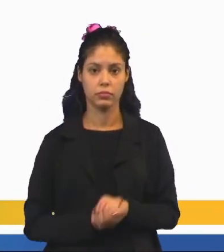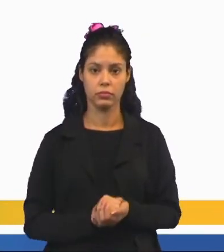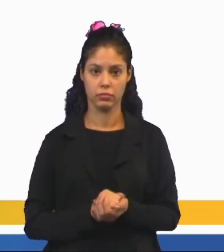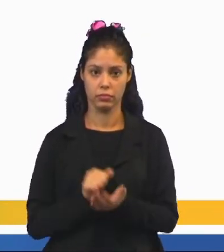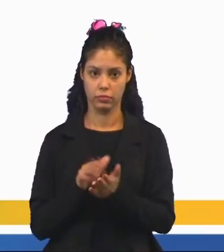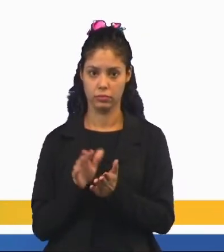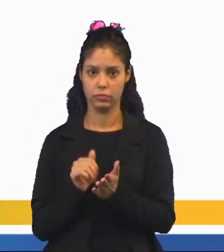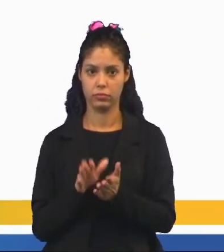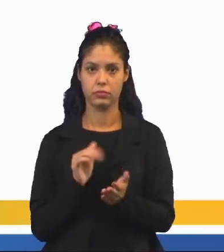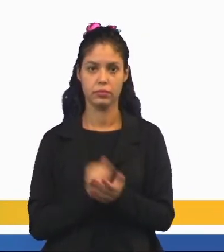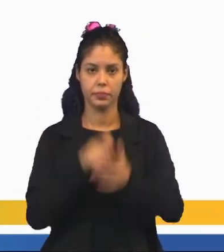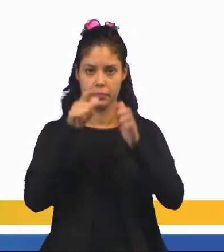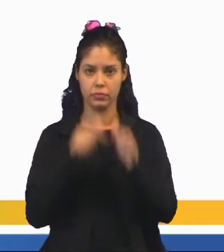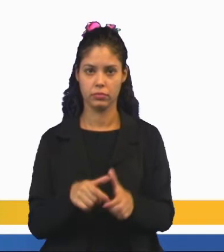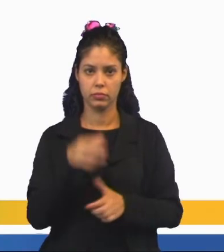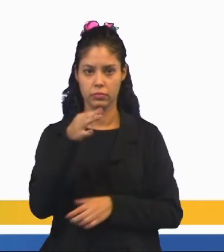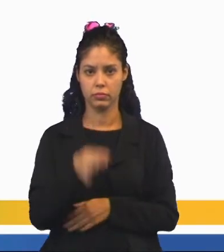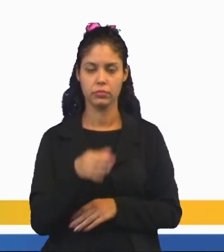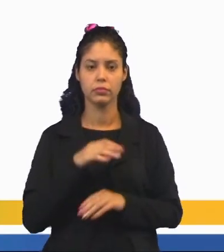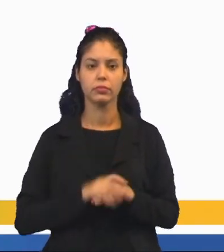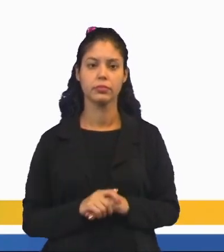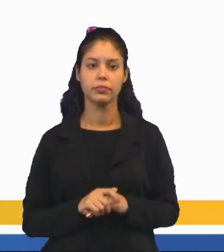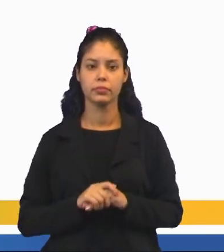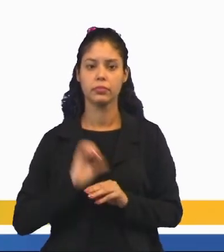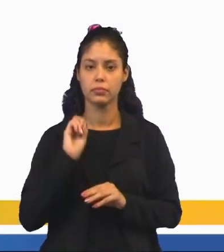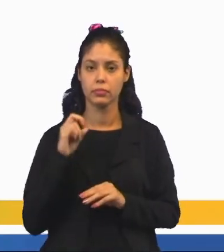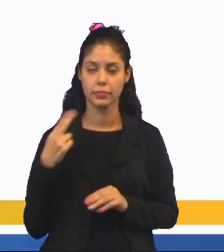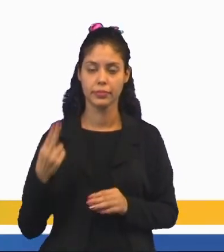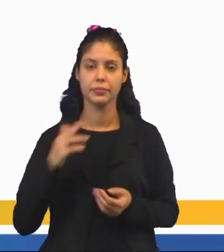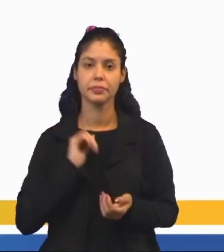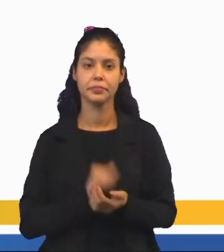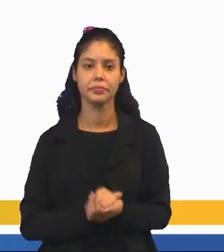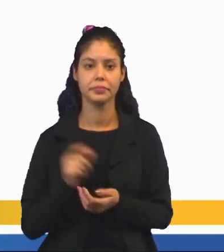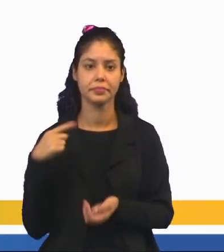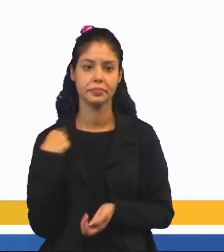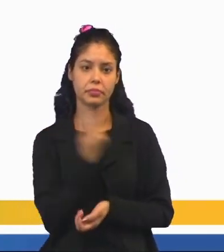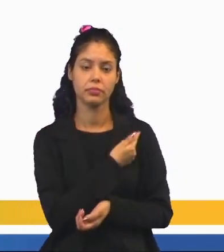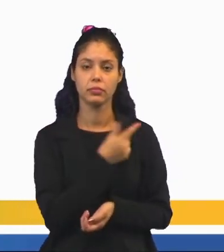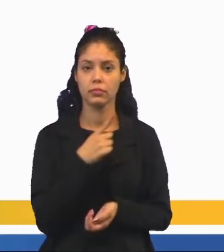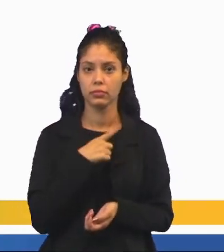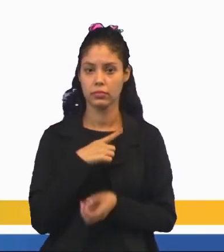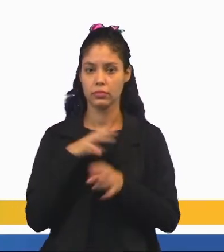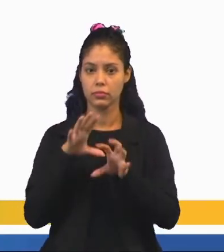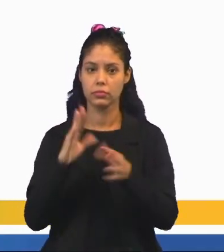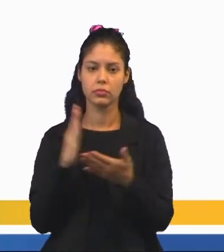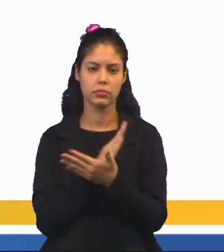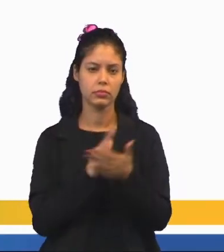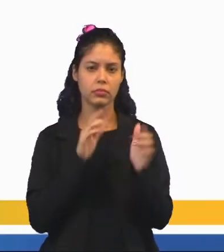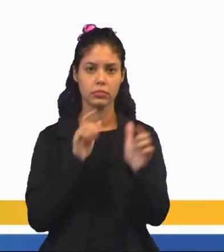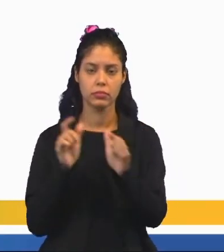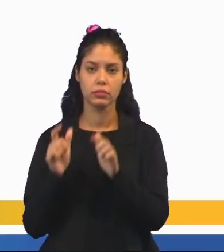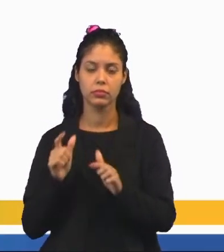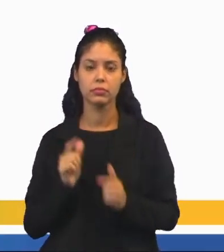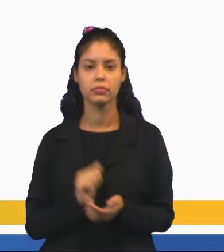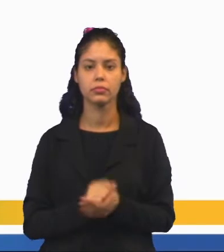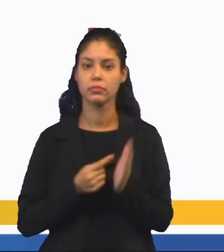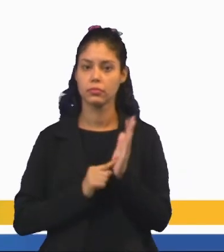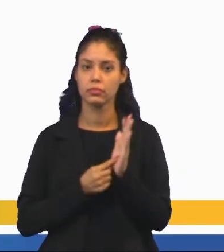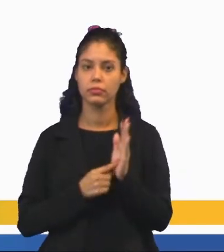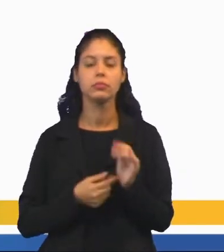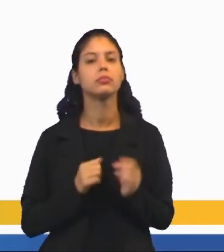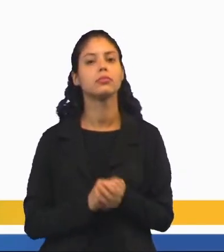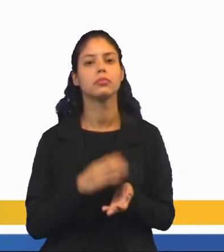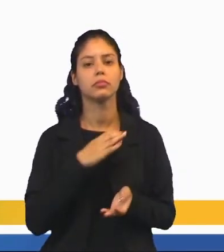O descarte no lugar certo. Ou seja, nós temos aí em alguns lugares, alguns pontos